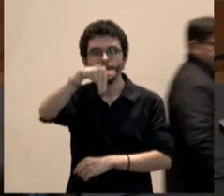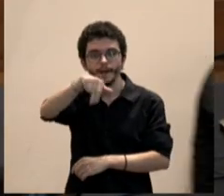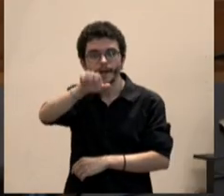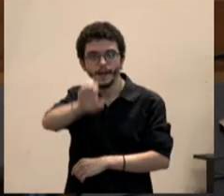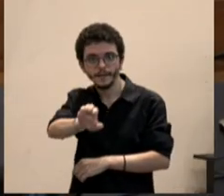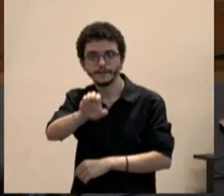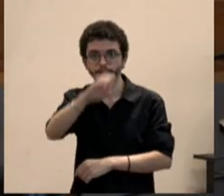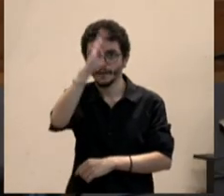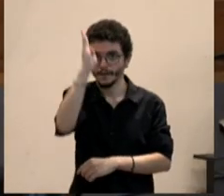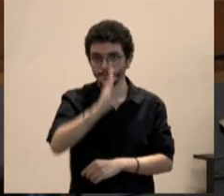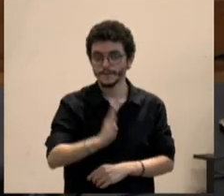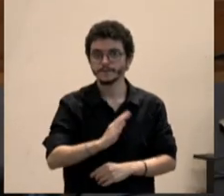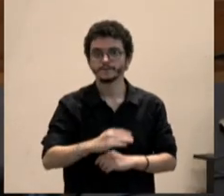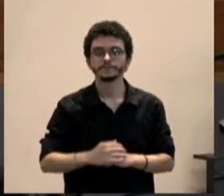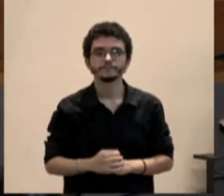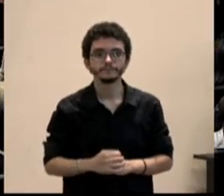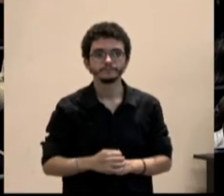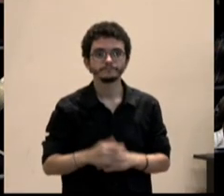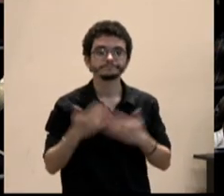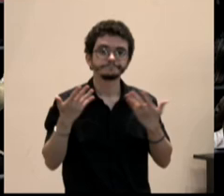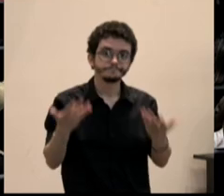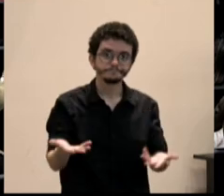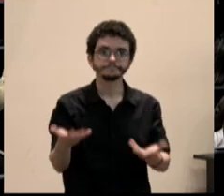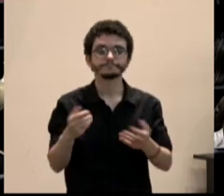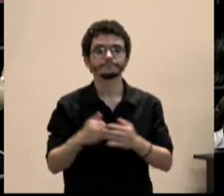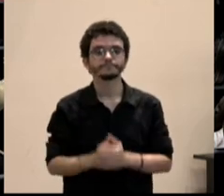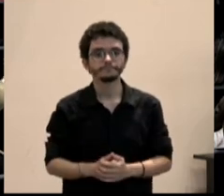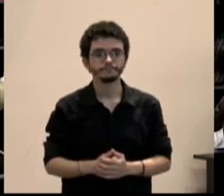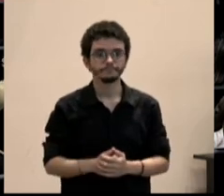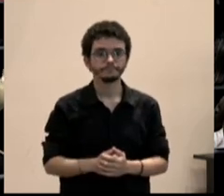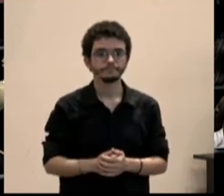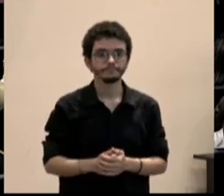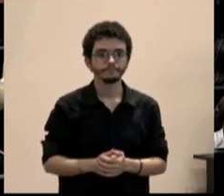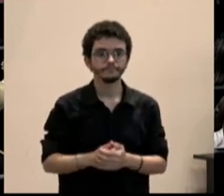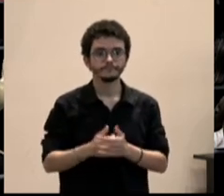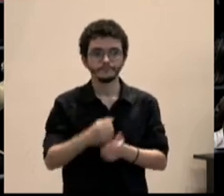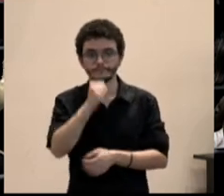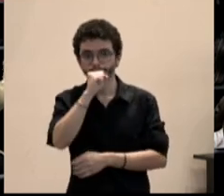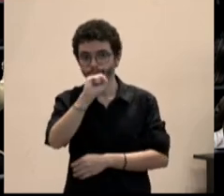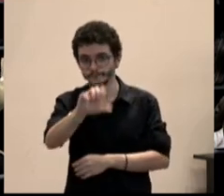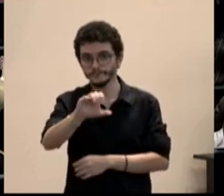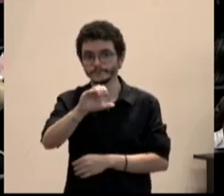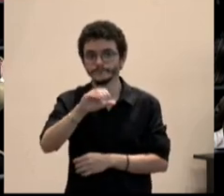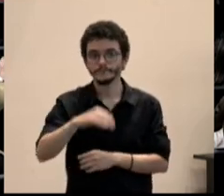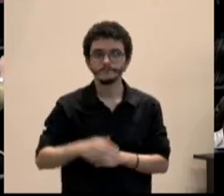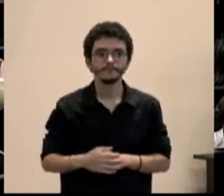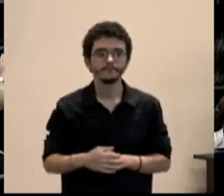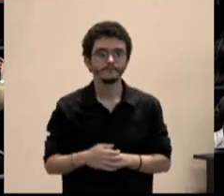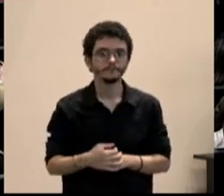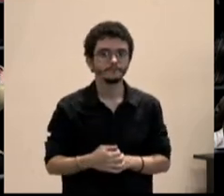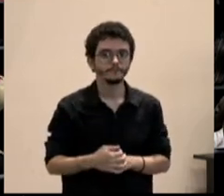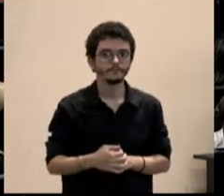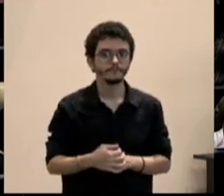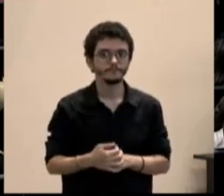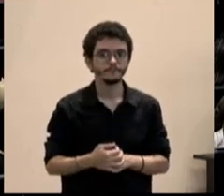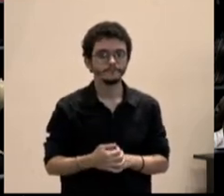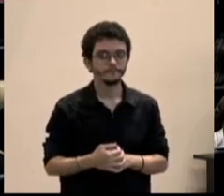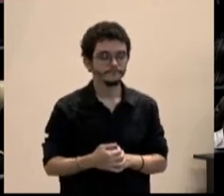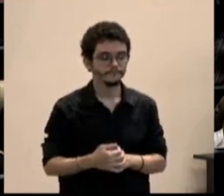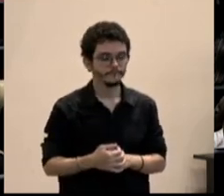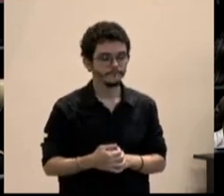no Brasil. Então, Santa Catarina, né,